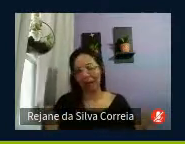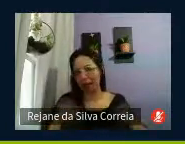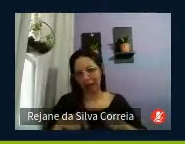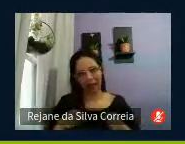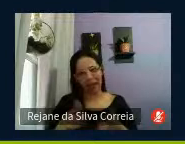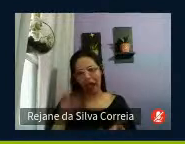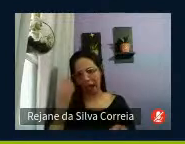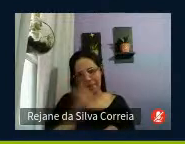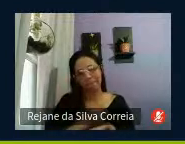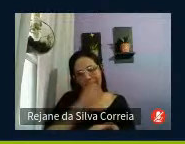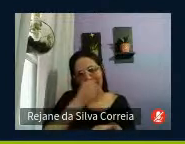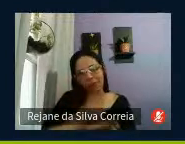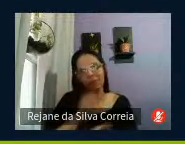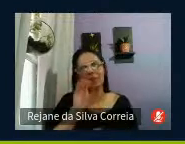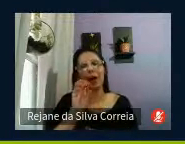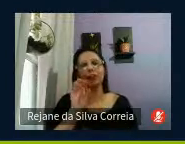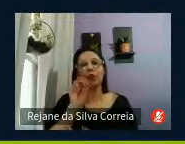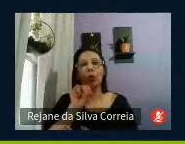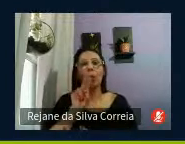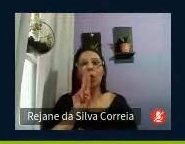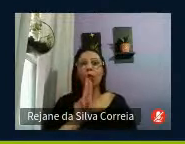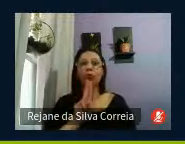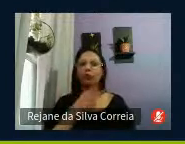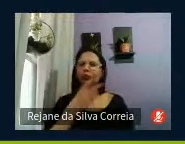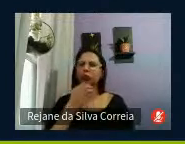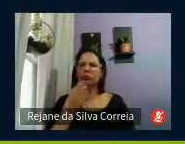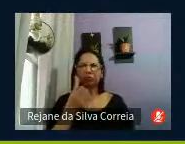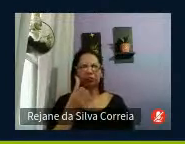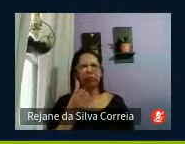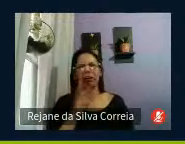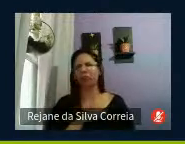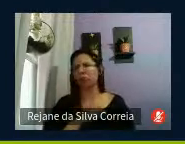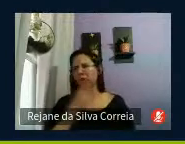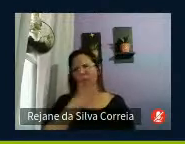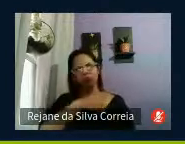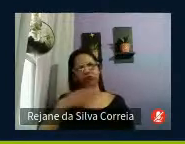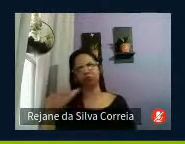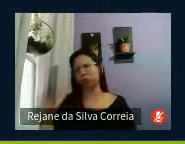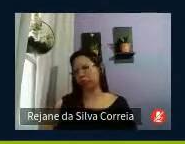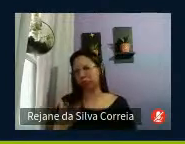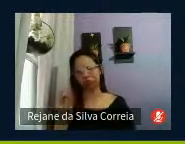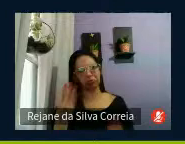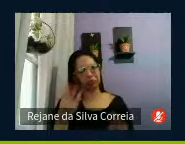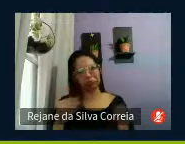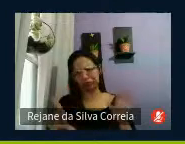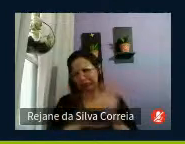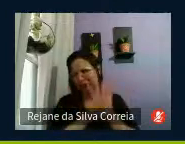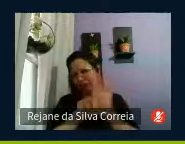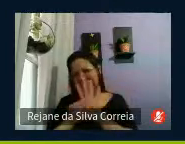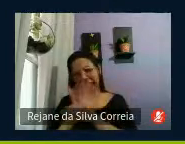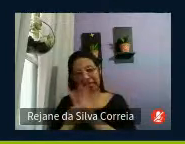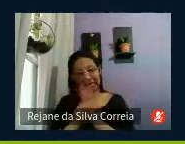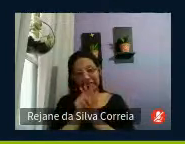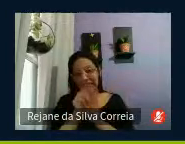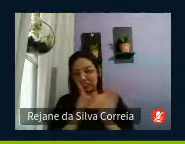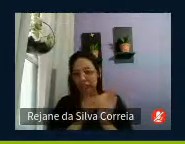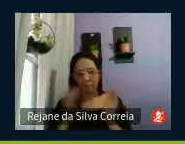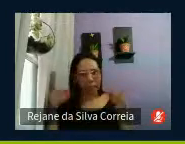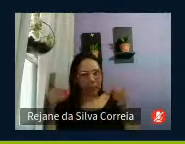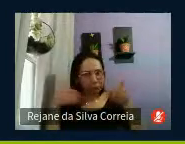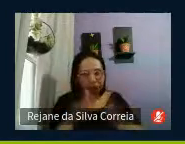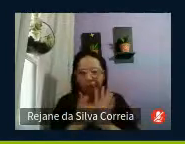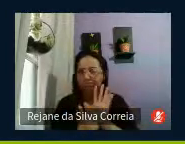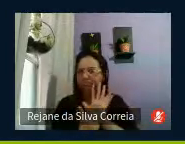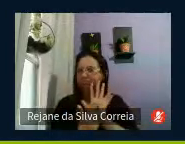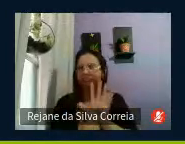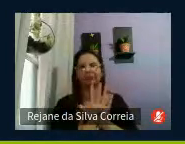em 2006, e tem muitas outras leis. Eu trouxe assim as mais expressivas, embora todas